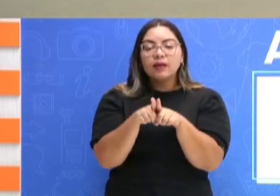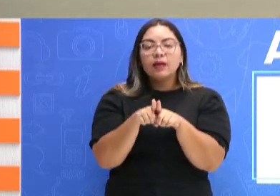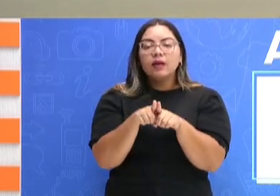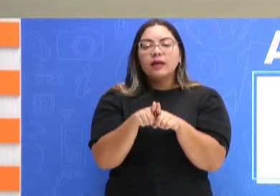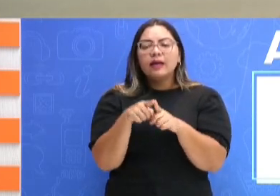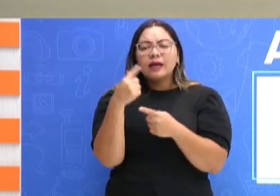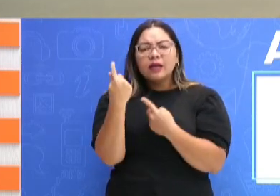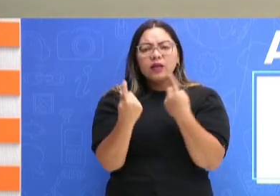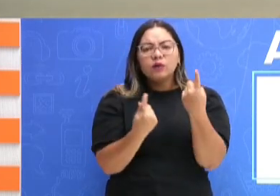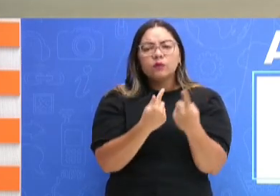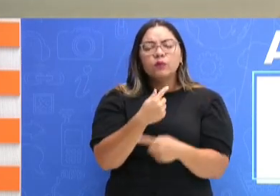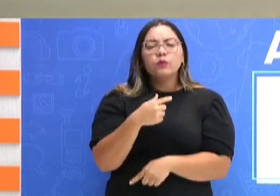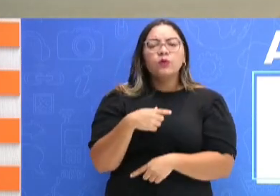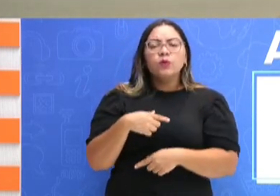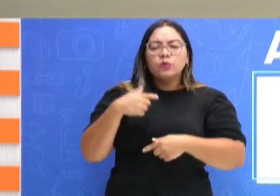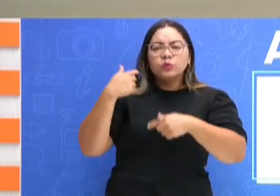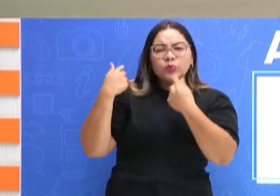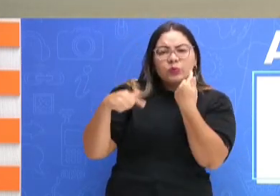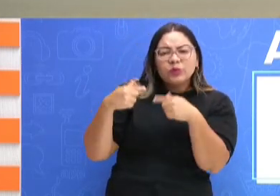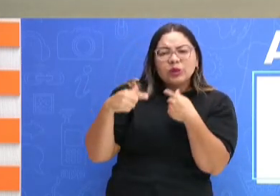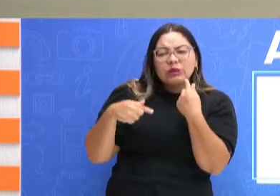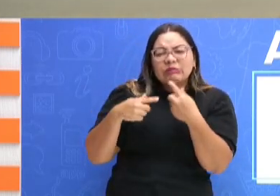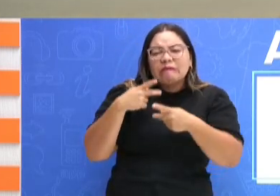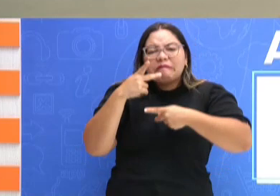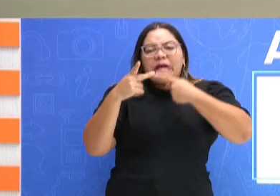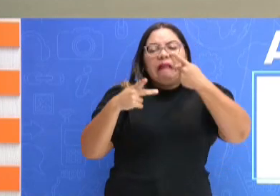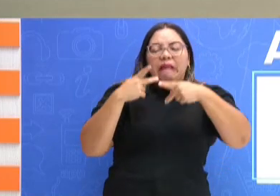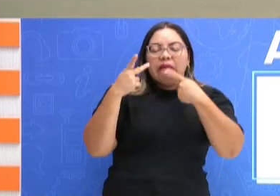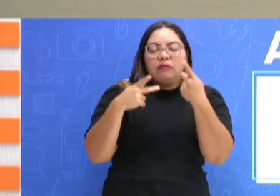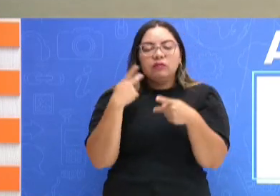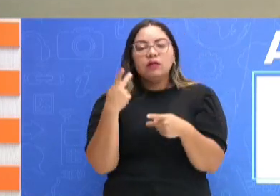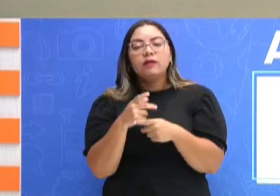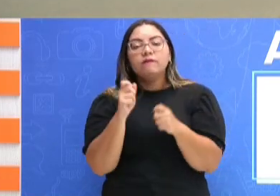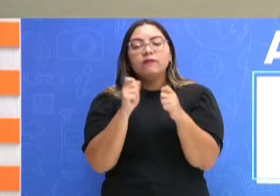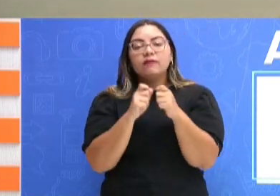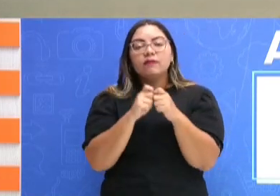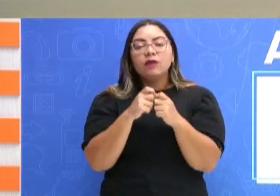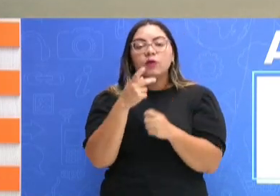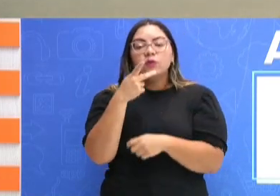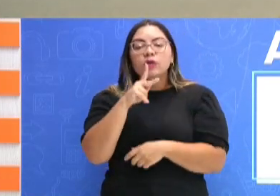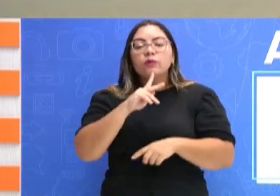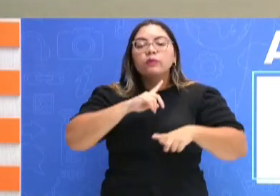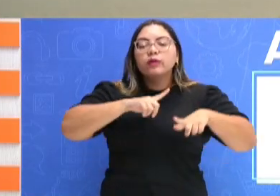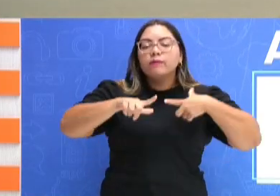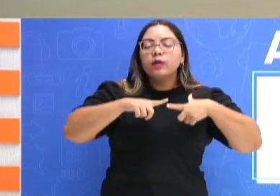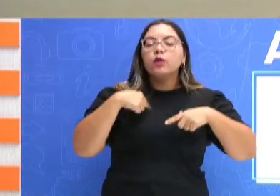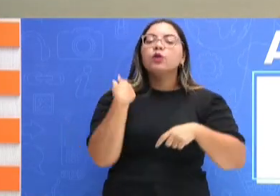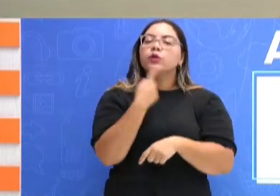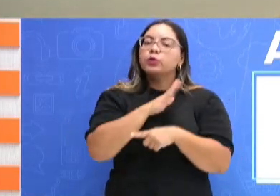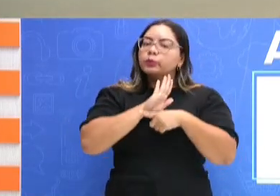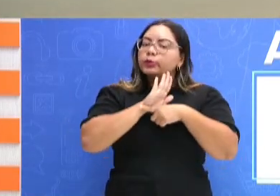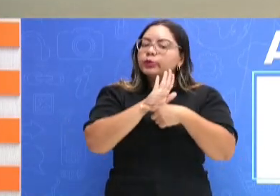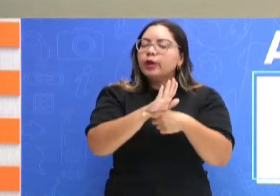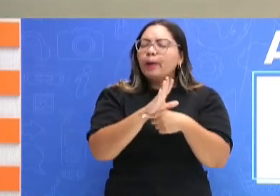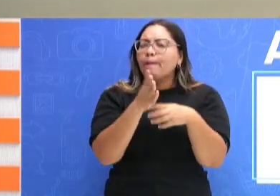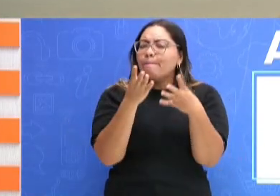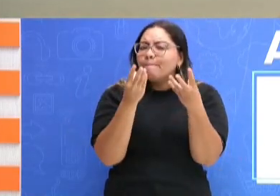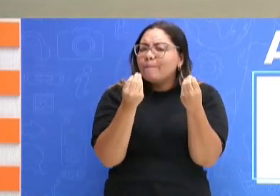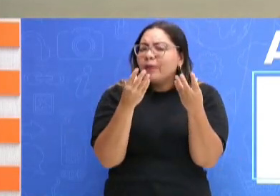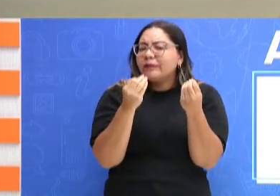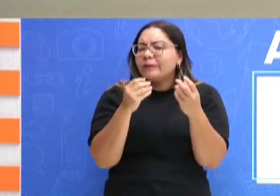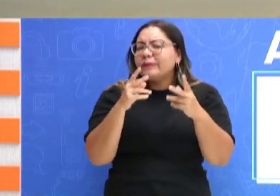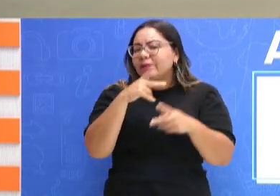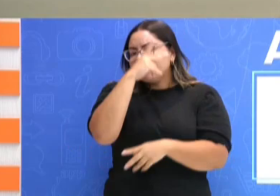cada um dos políticos só sabe criticar, fizer um pouquinho da sua parte, nós iremos ajudar milhares e milhares